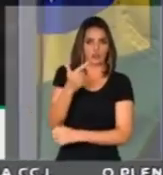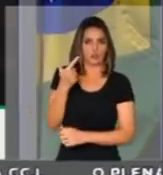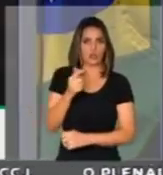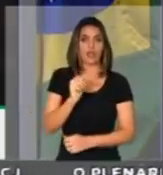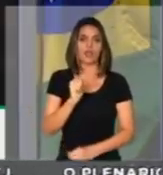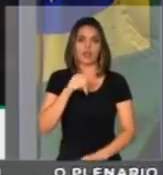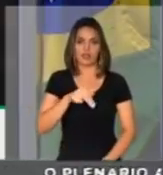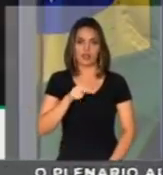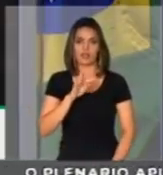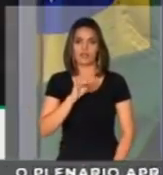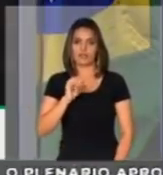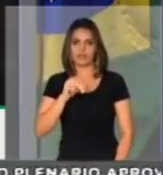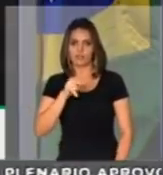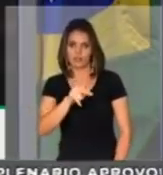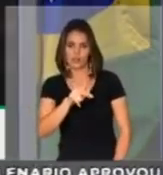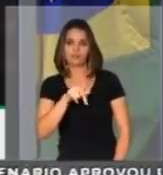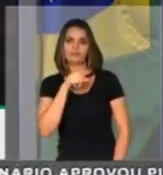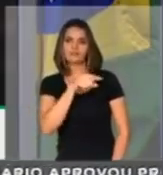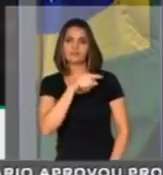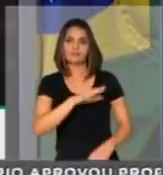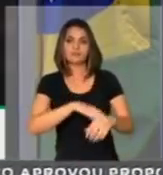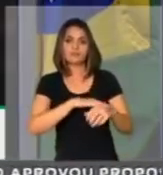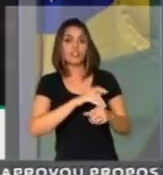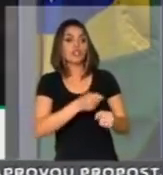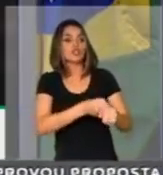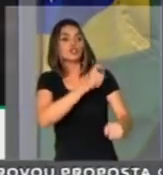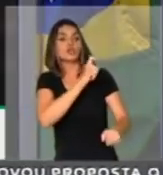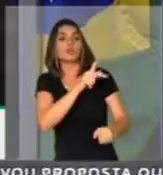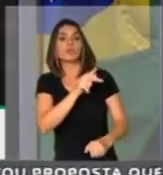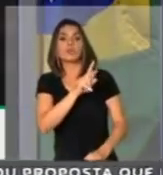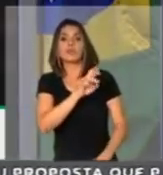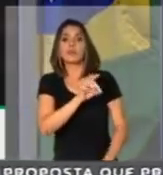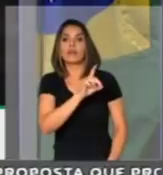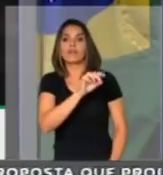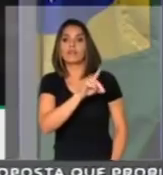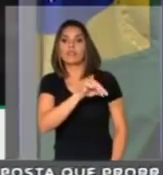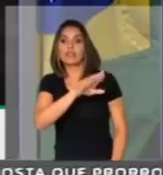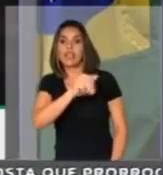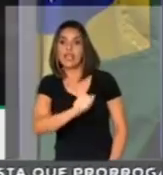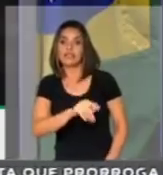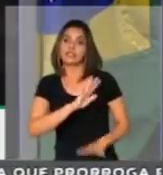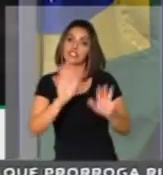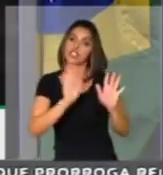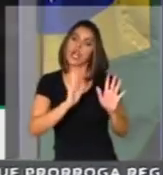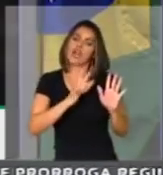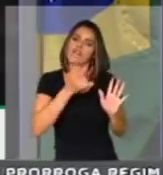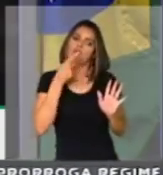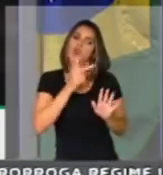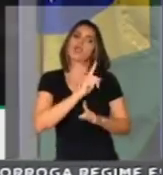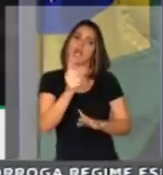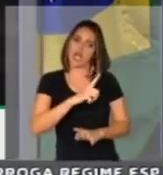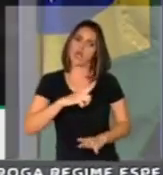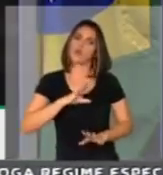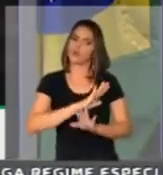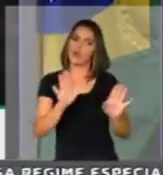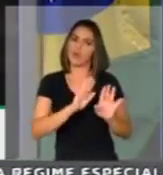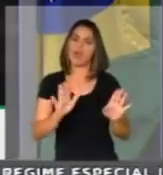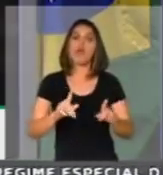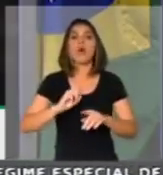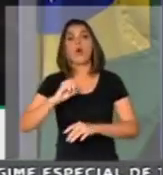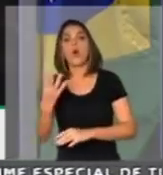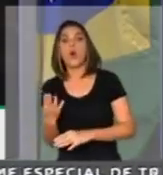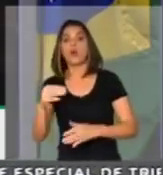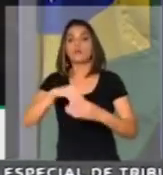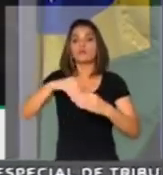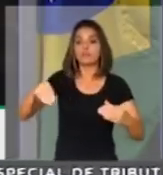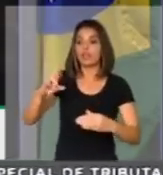que eram utilizados por esses teóricos do superávit da Previdência, já refutaram, ou de que, utilizando a desvinculação das receitas da